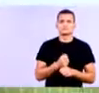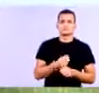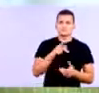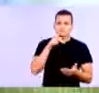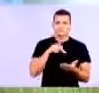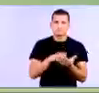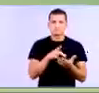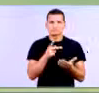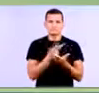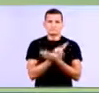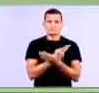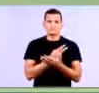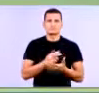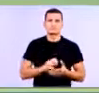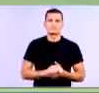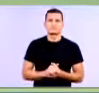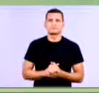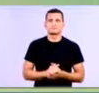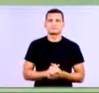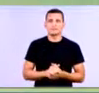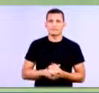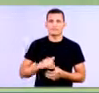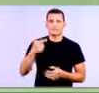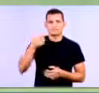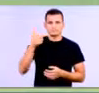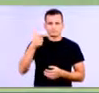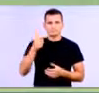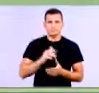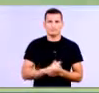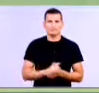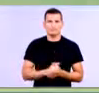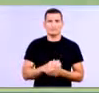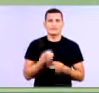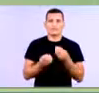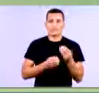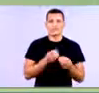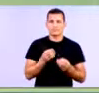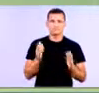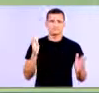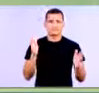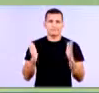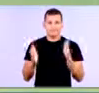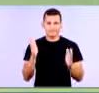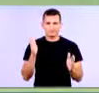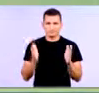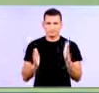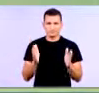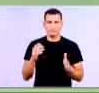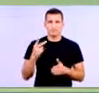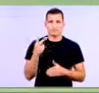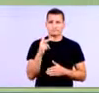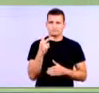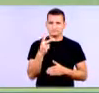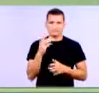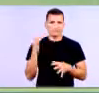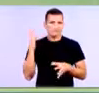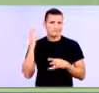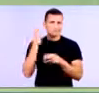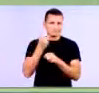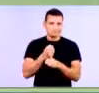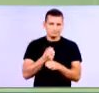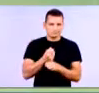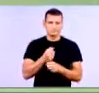ocorra. Segundo, estabelecer o período para sua revisão e adequação. Uma